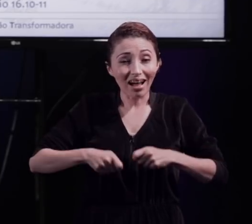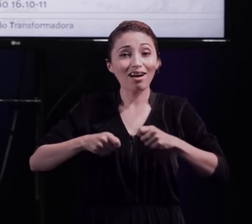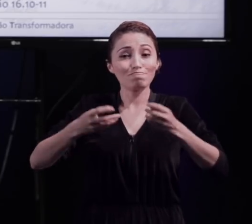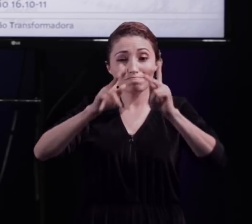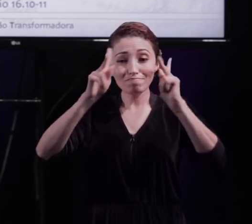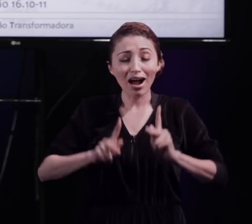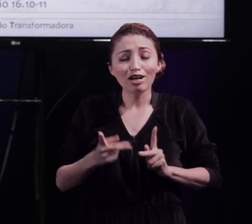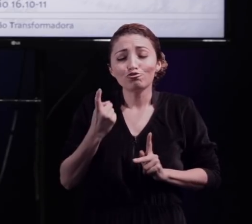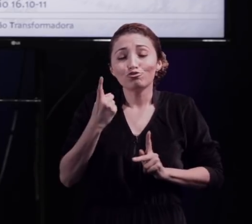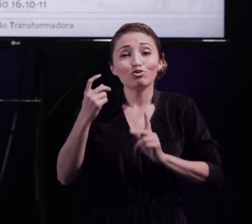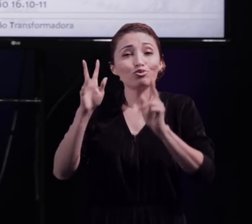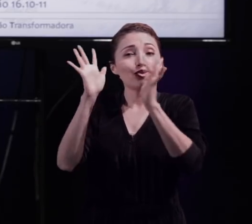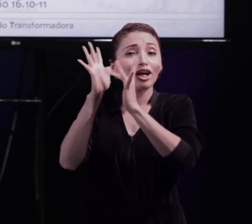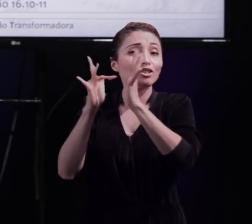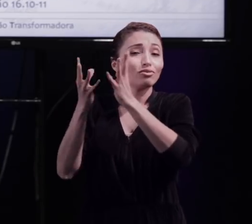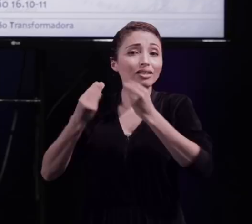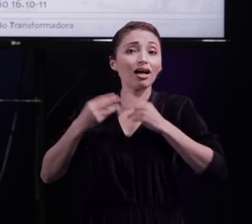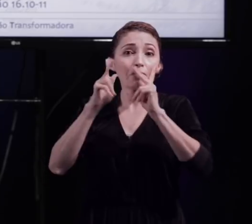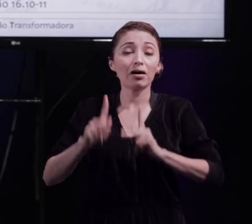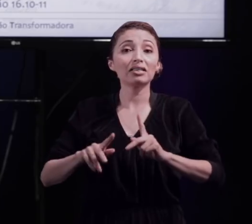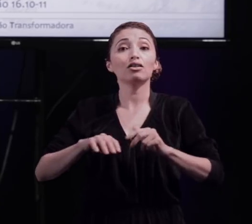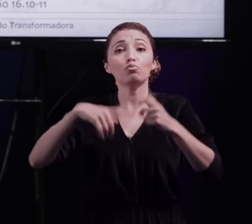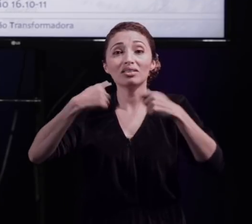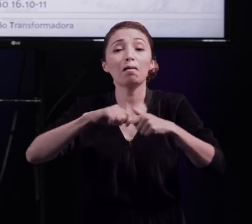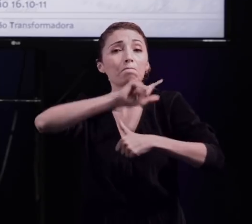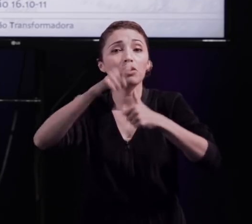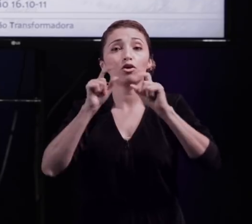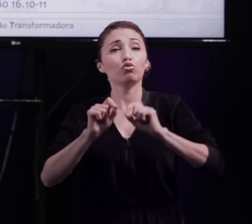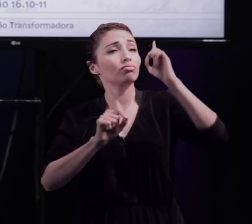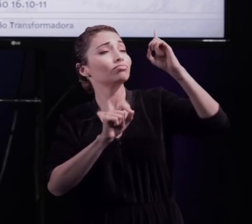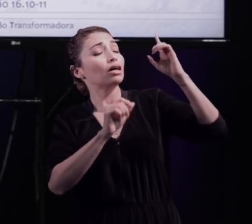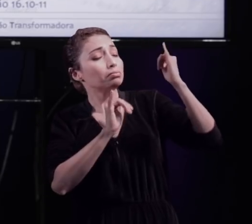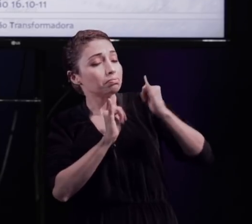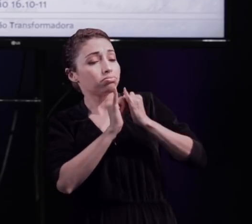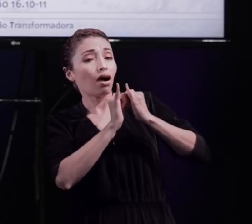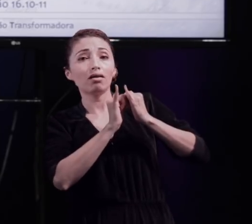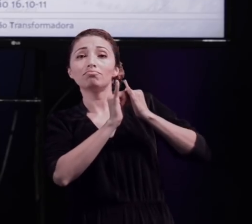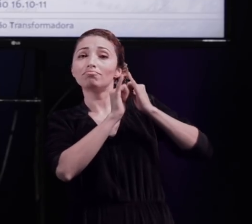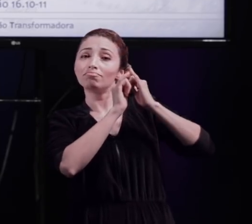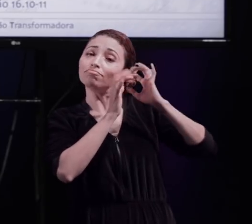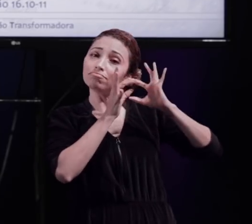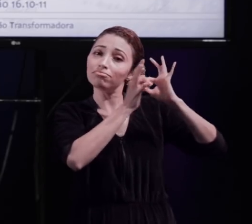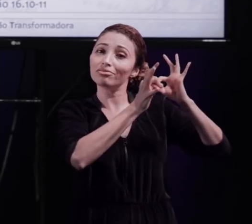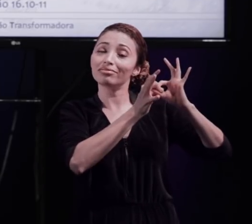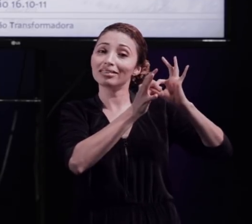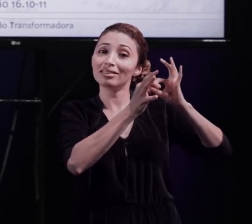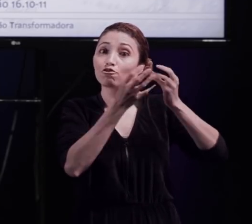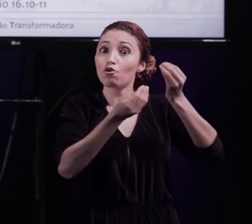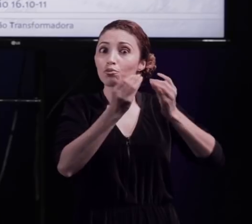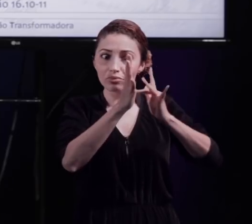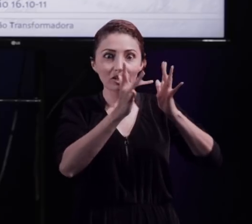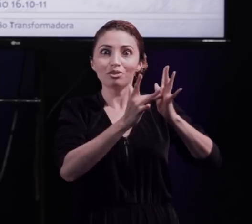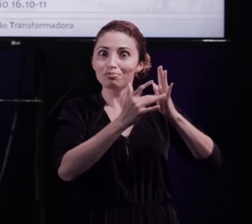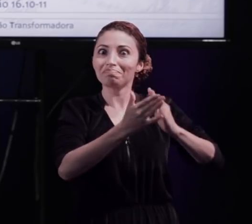Jesus? Primeiro, nós precisamos nos reconciliar com Deus, e quem faz isso é Jesus. Depois,